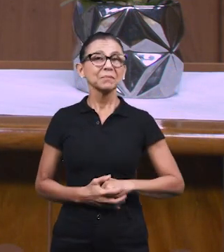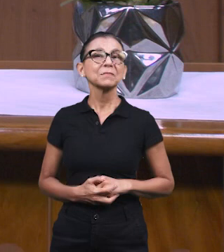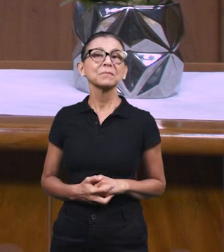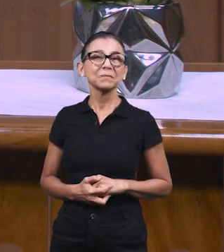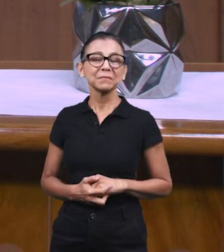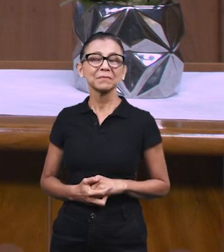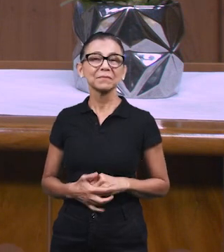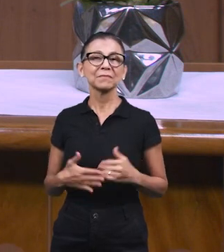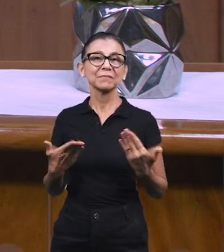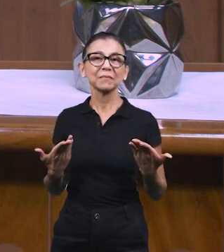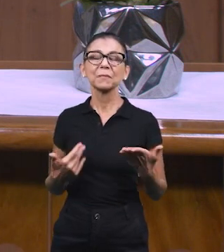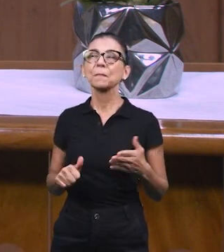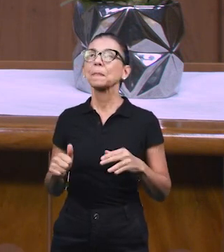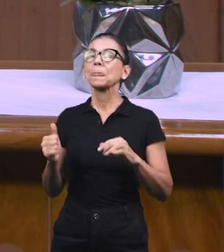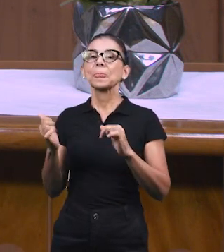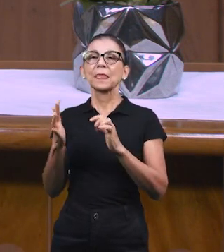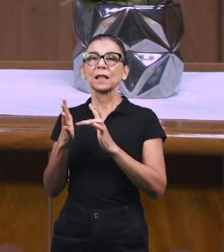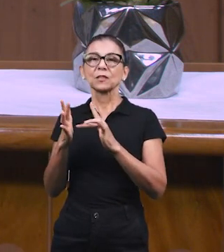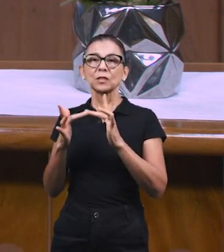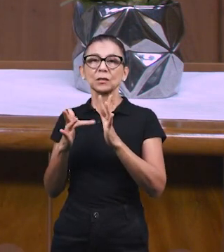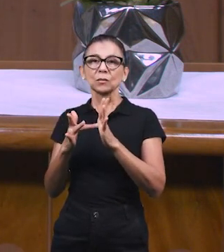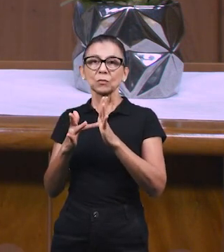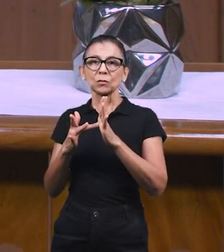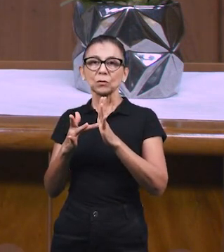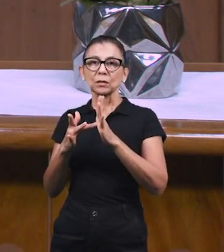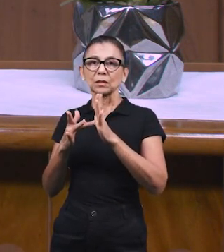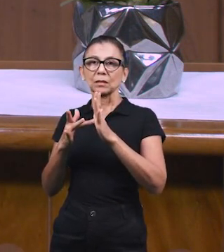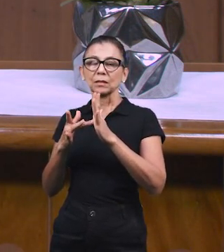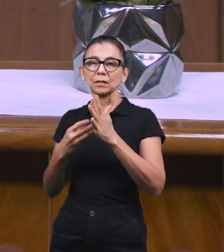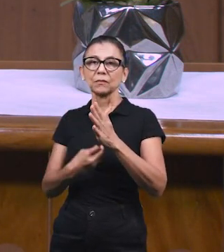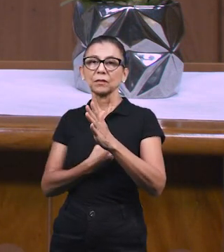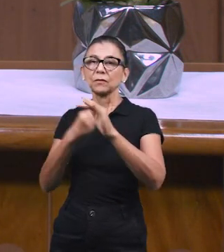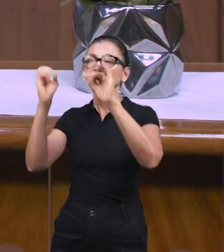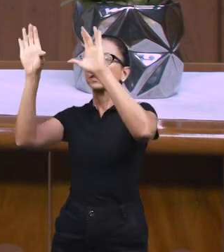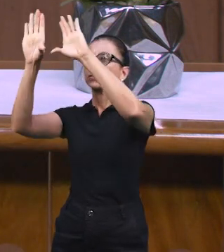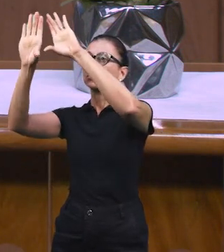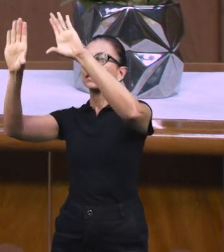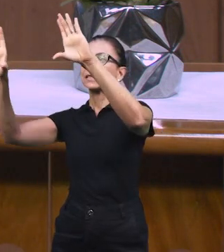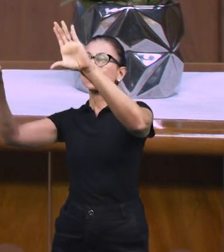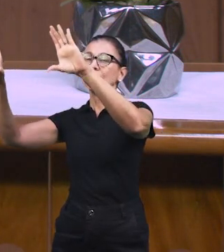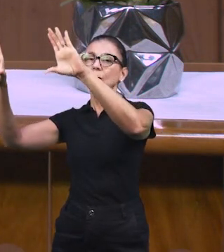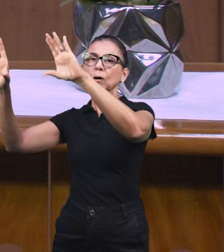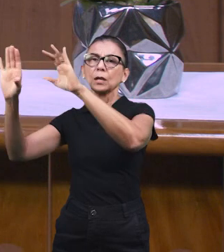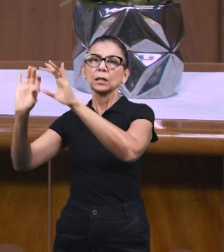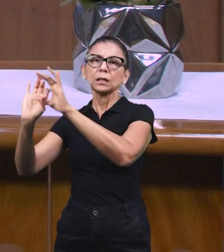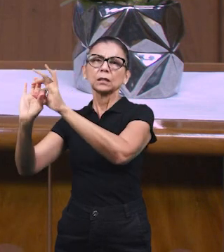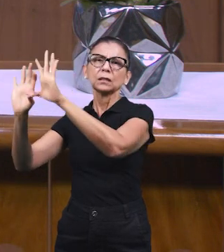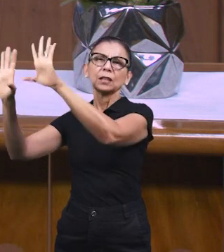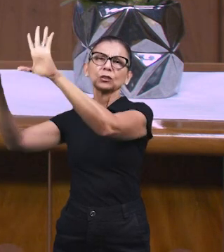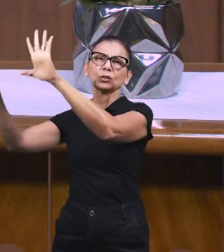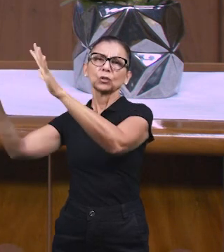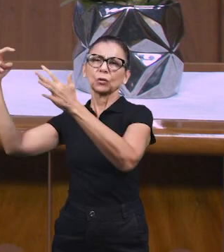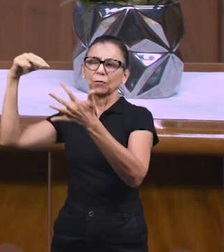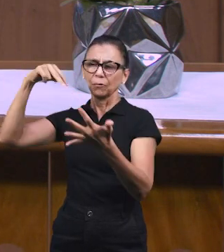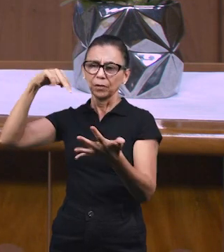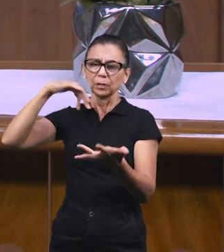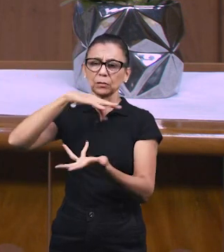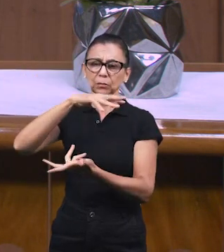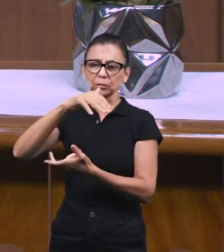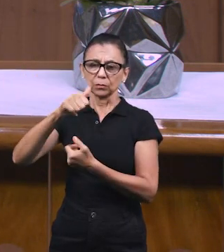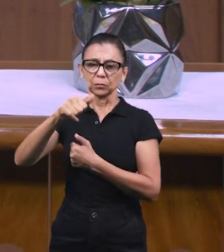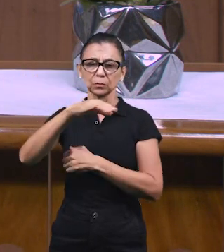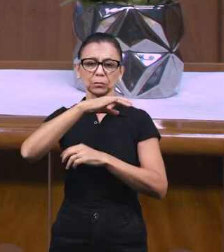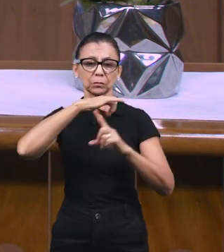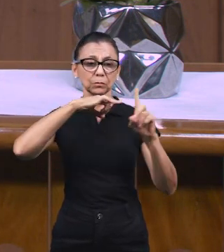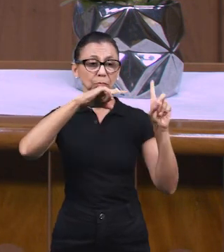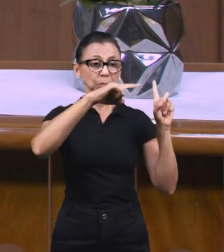deixou a sua glória e ele se fez homem e habitou entre nós, e foi à cruz do Calvário, e